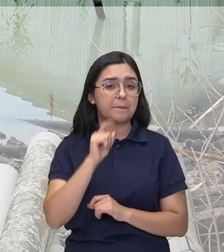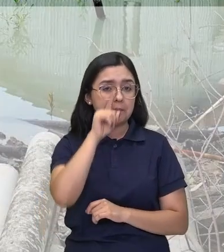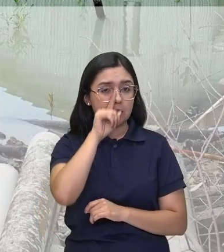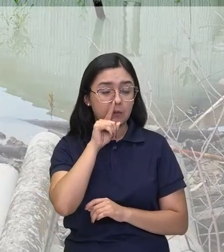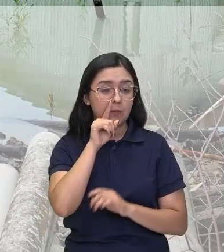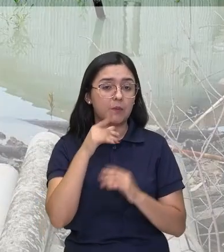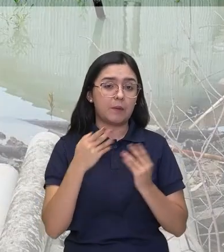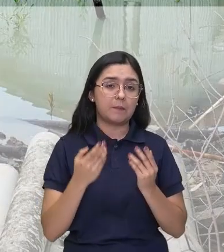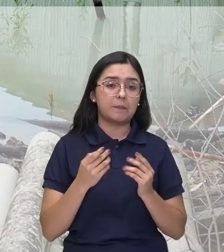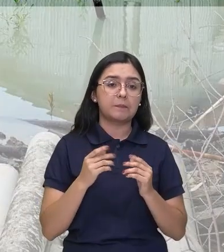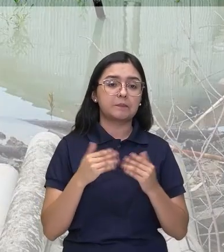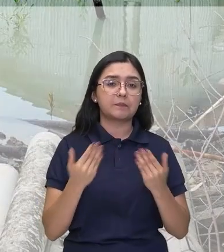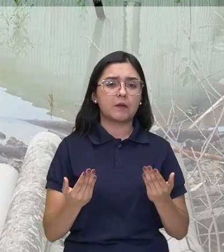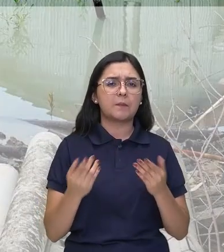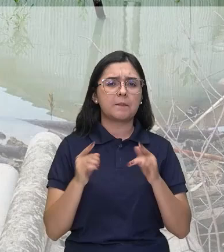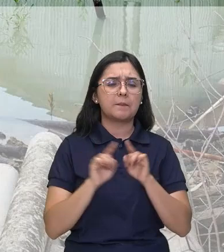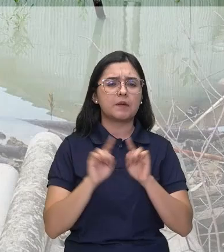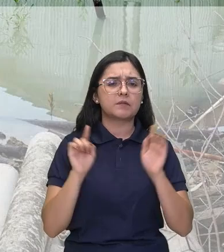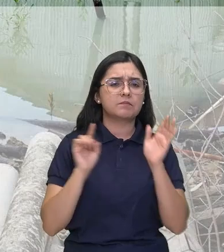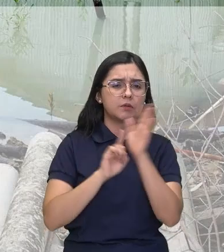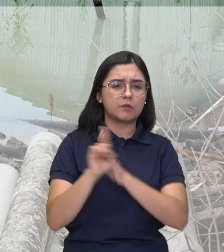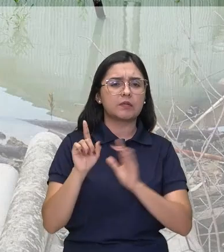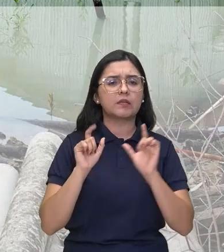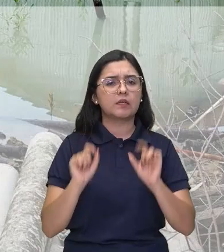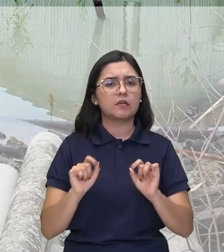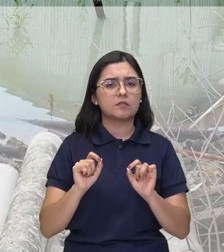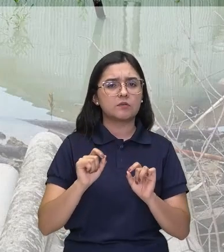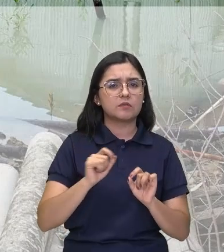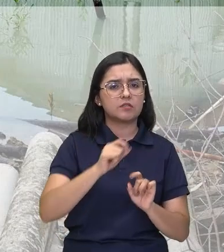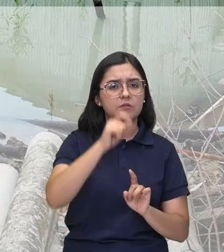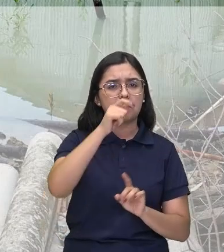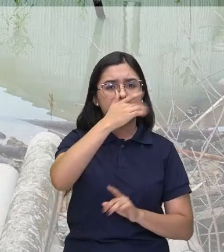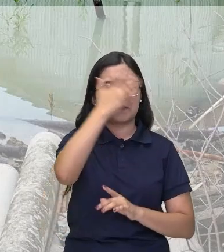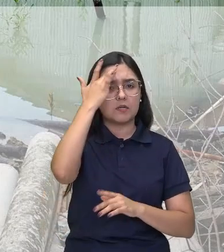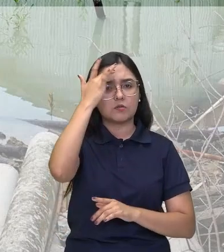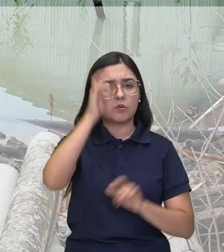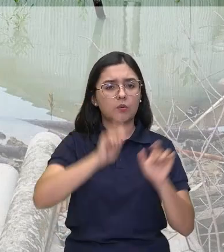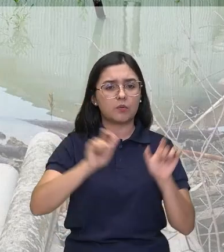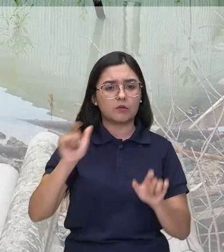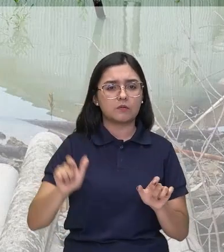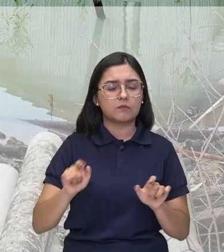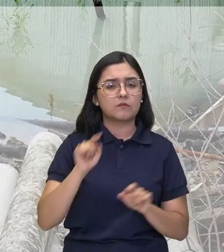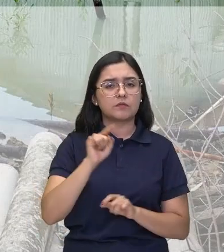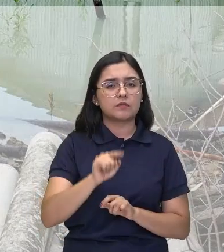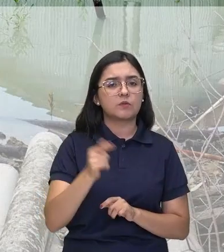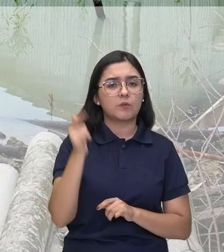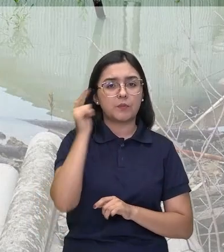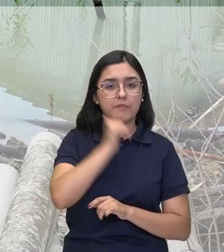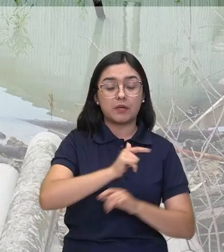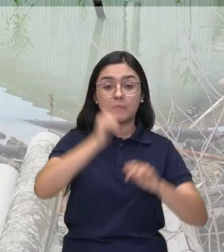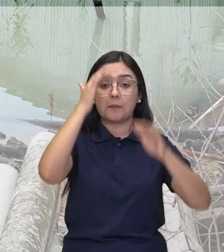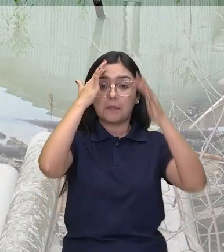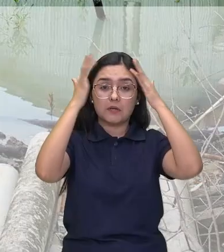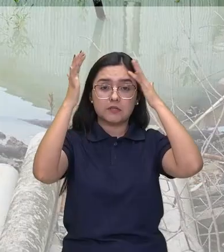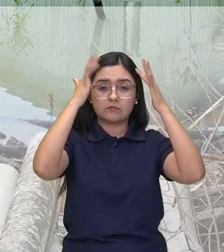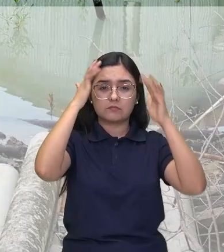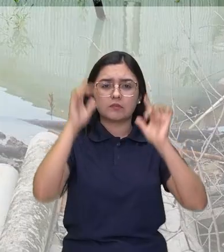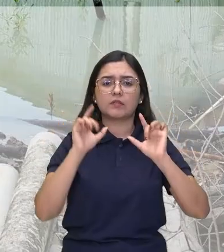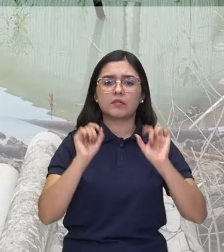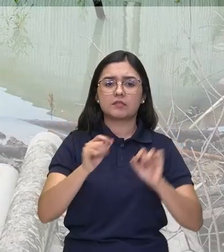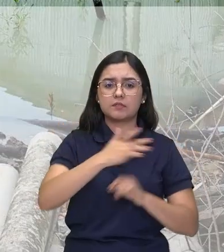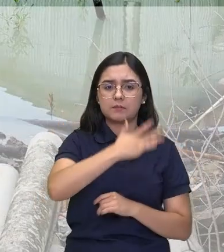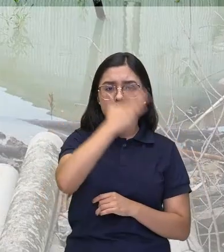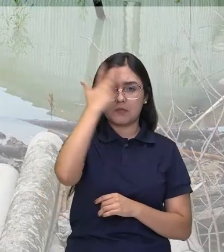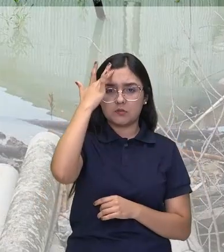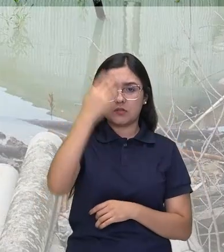aí a pergunta é, quem são essas pessoas? Vocês conseguem visualizar aí na mente, imaginar, quem seriam essas pessoas